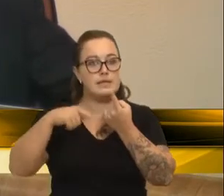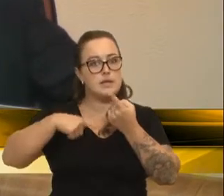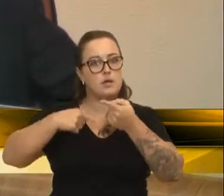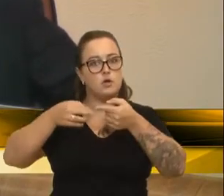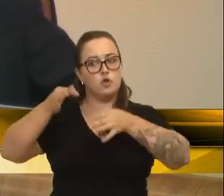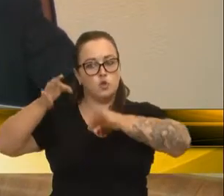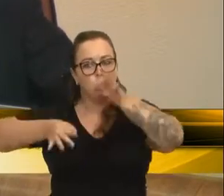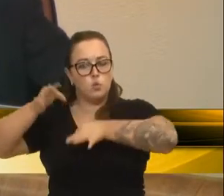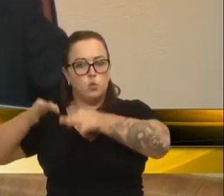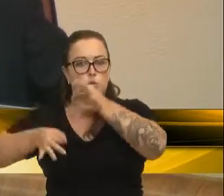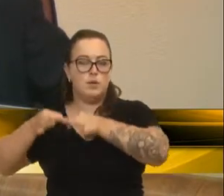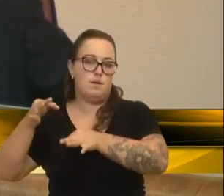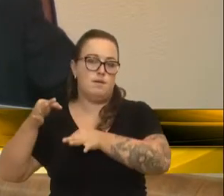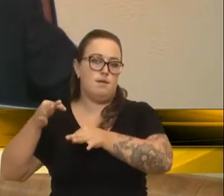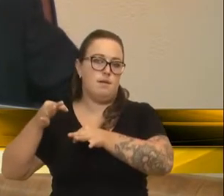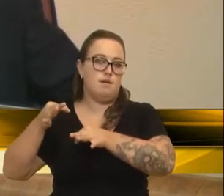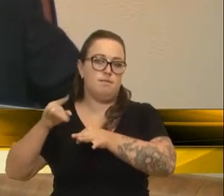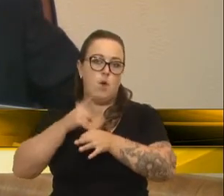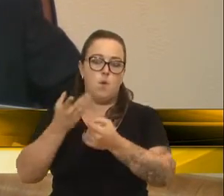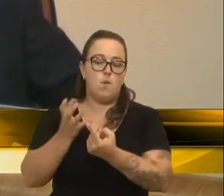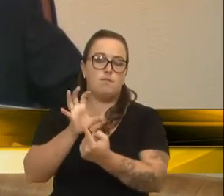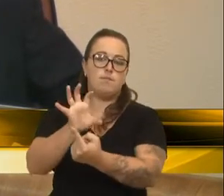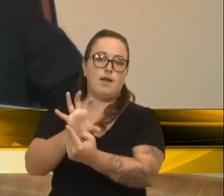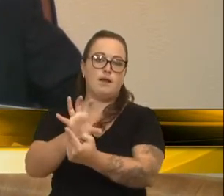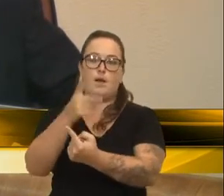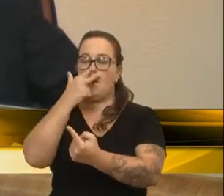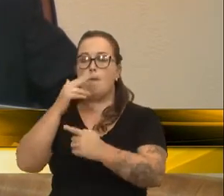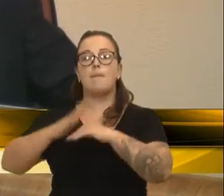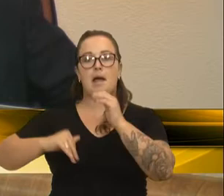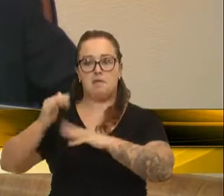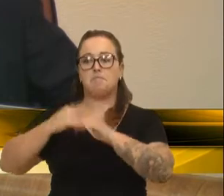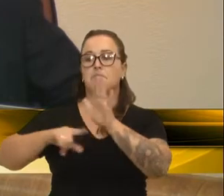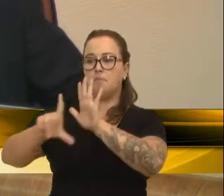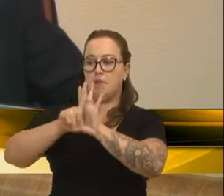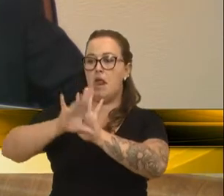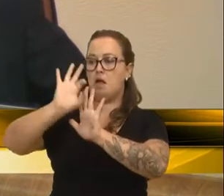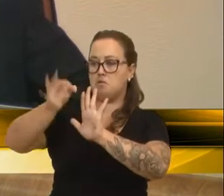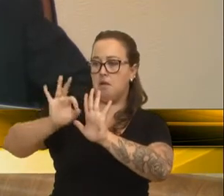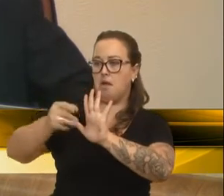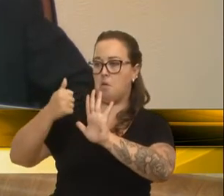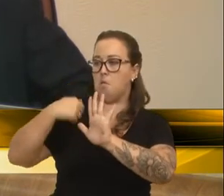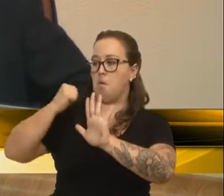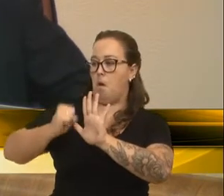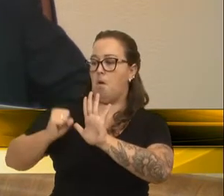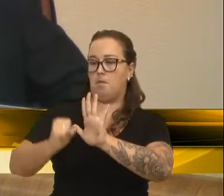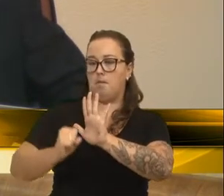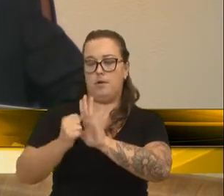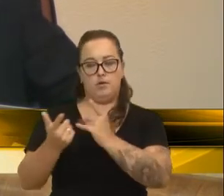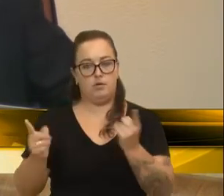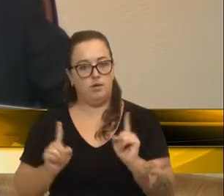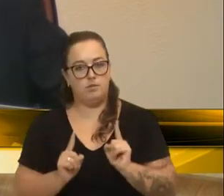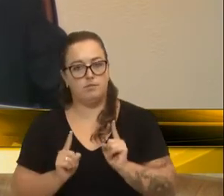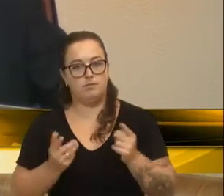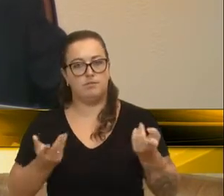faz parecer o denunciado, que se trata de prática legal sujeita a controle eventual de